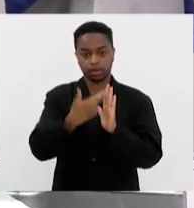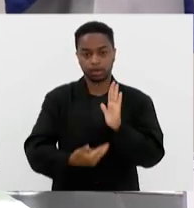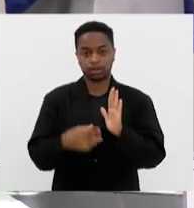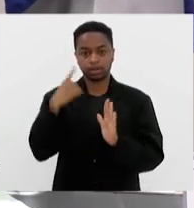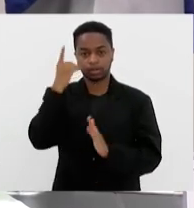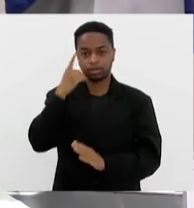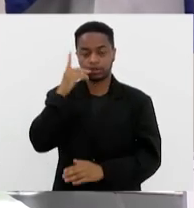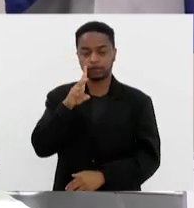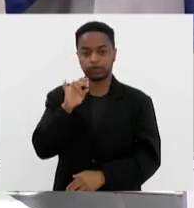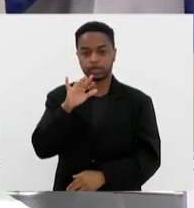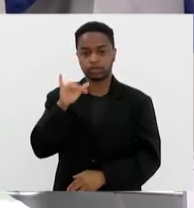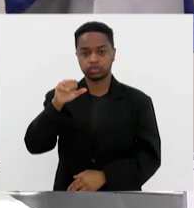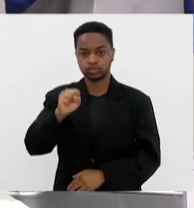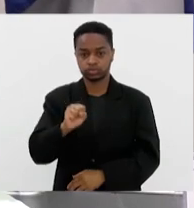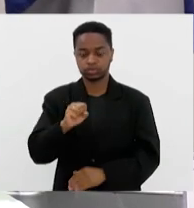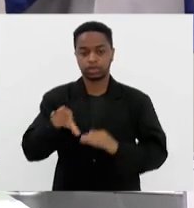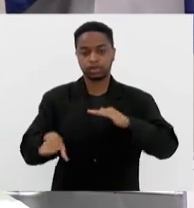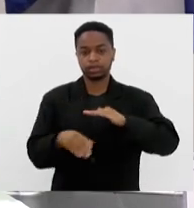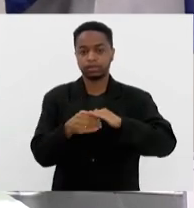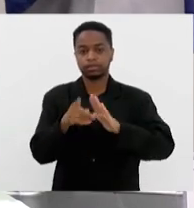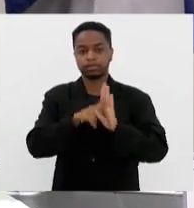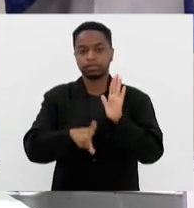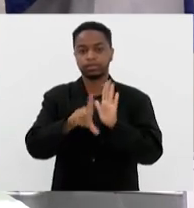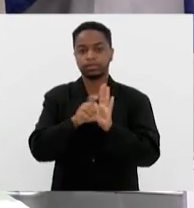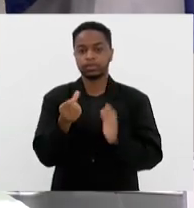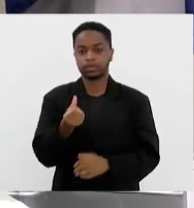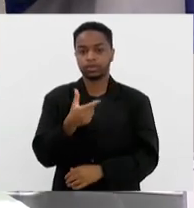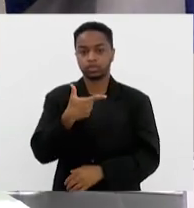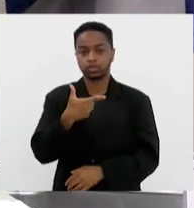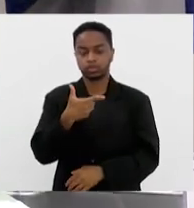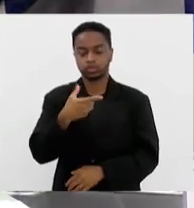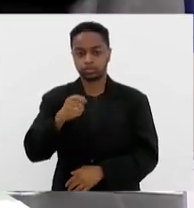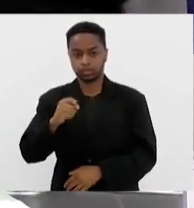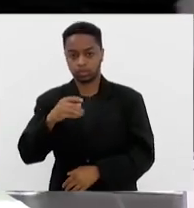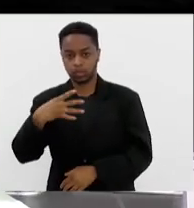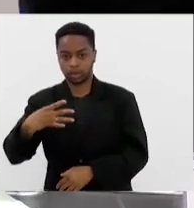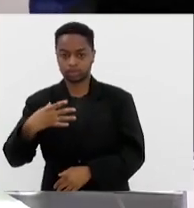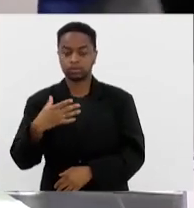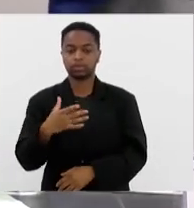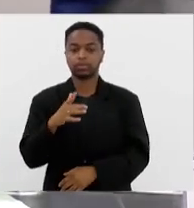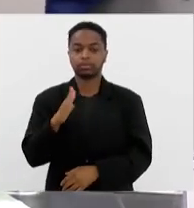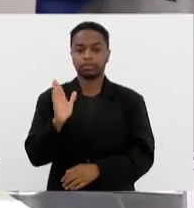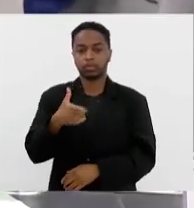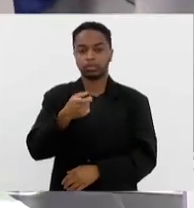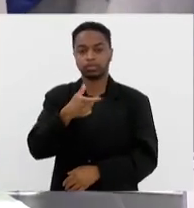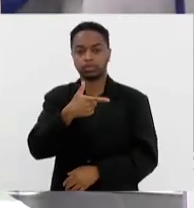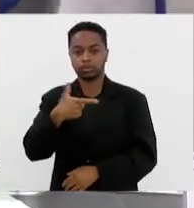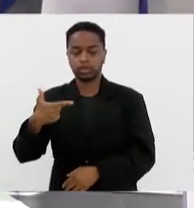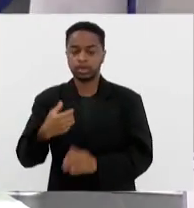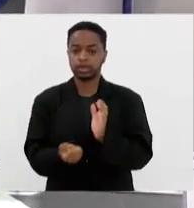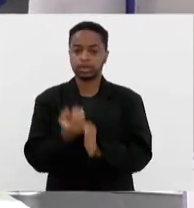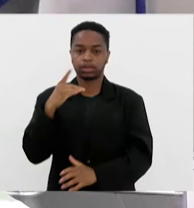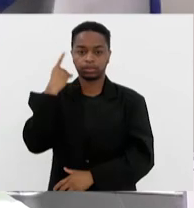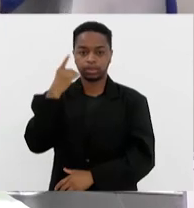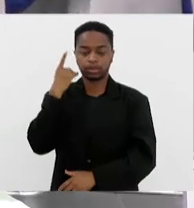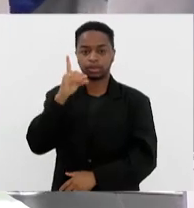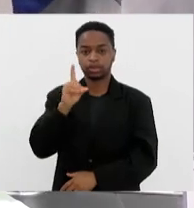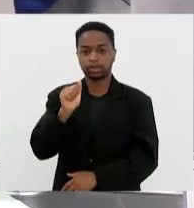deputado Vinícius Cozolino. Emendas de plenário, projeto de lei 6.204 de 2022, de autoria da deputada Dani Monteiro, que altera a